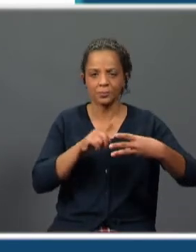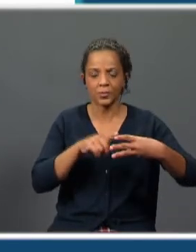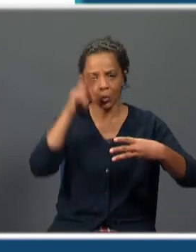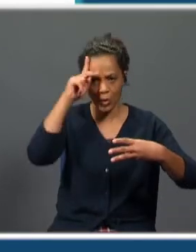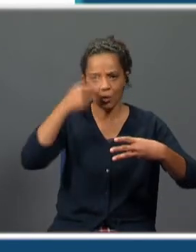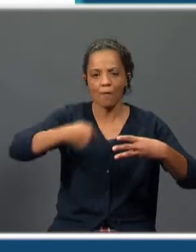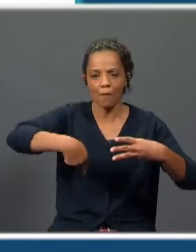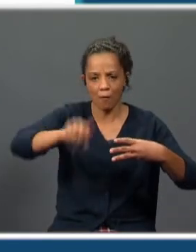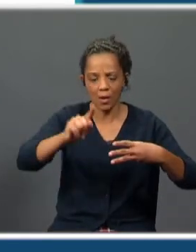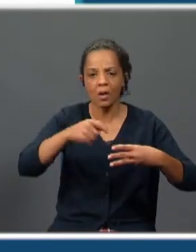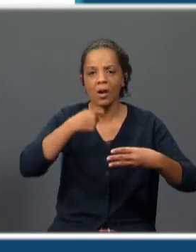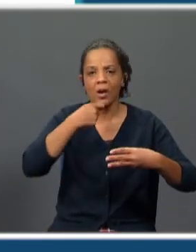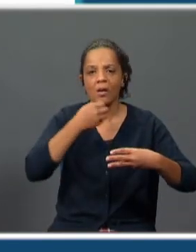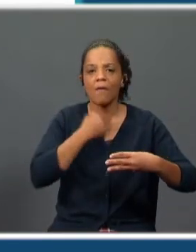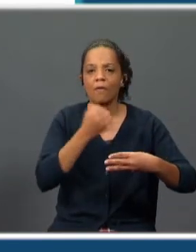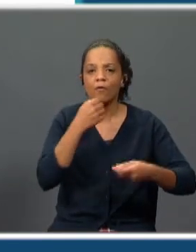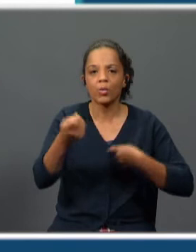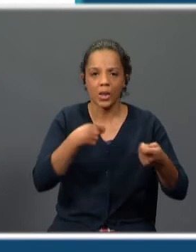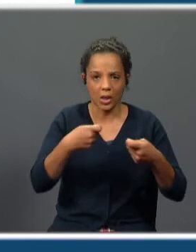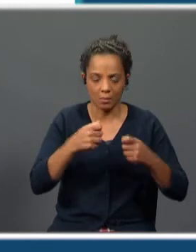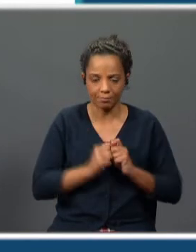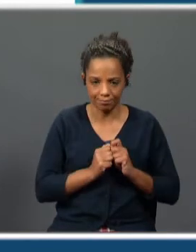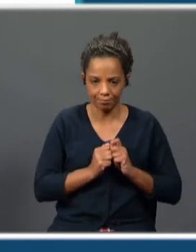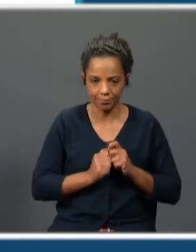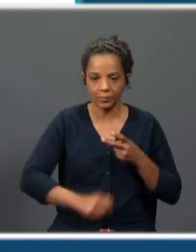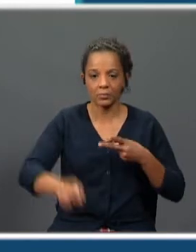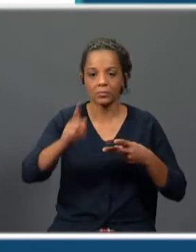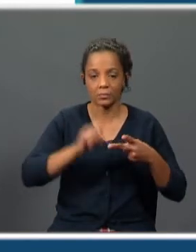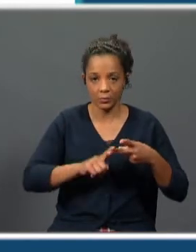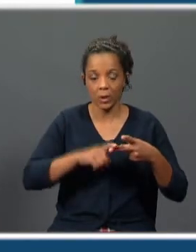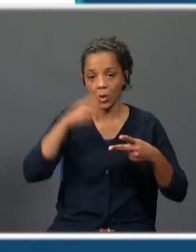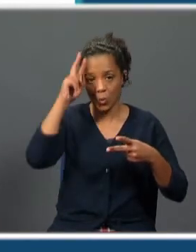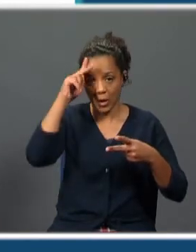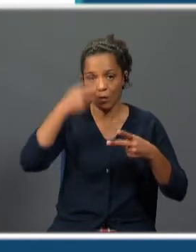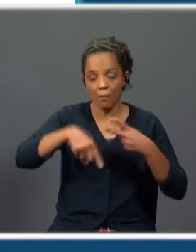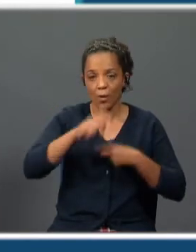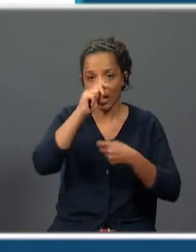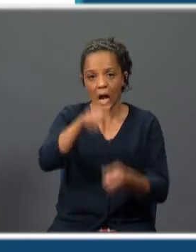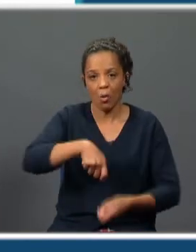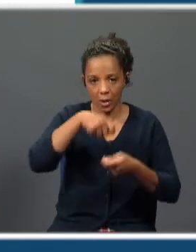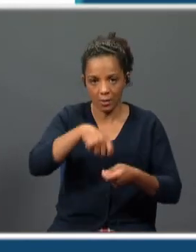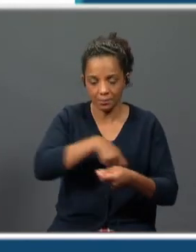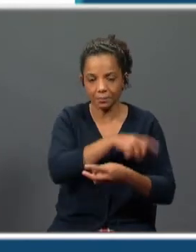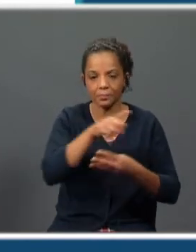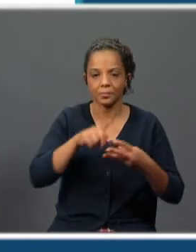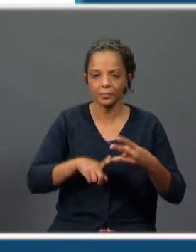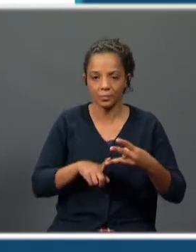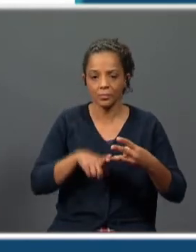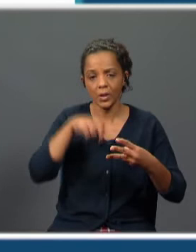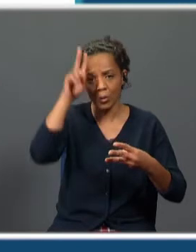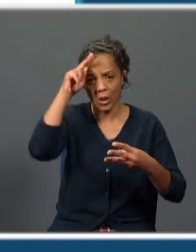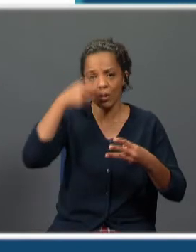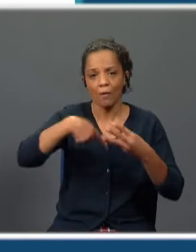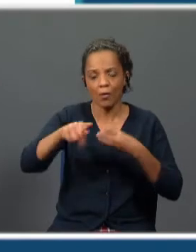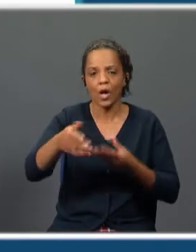O coelhinho foi à frutaria. O coelhinho foi à horta. O